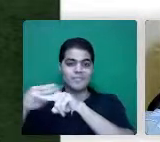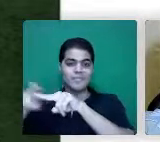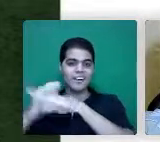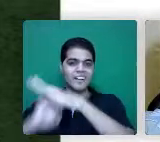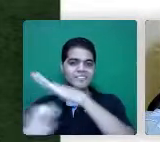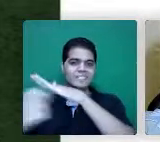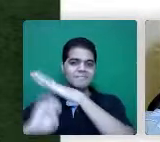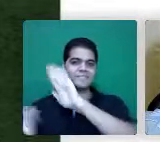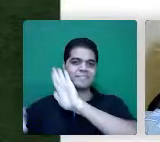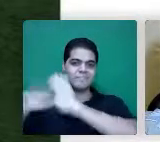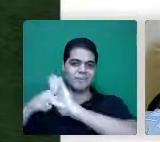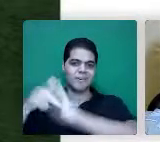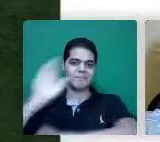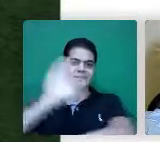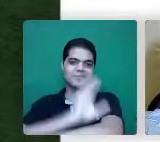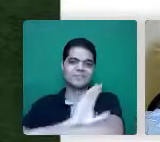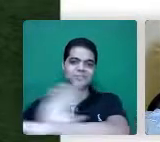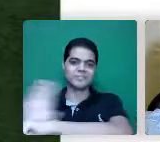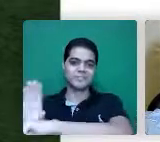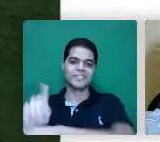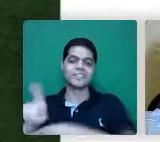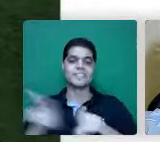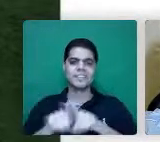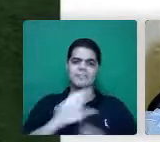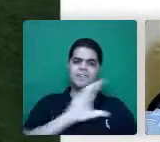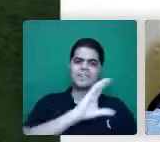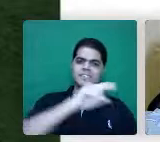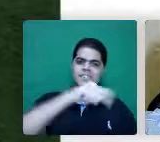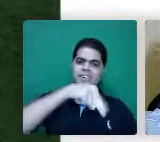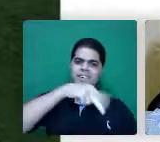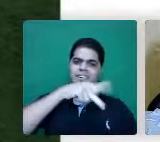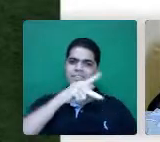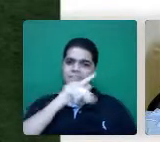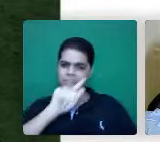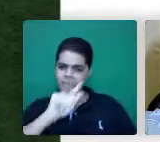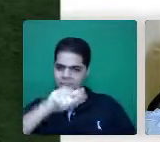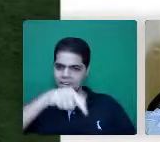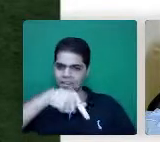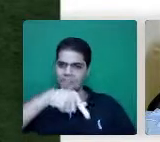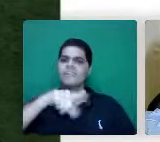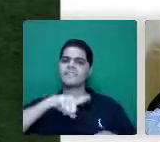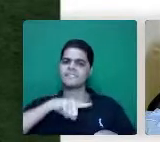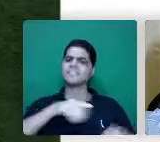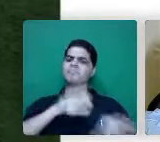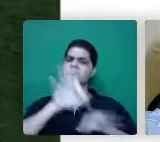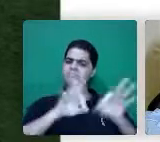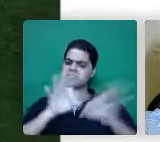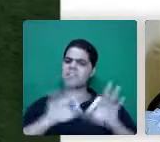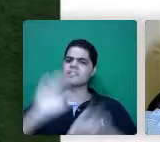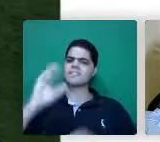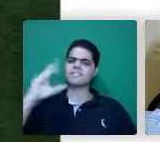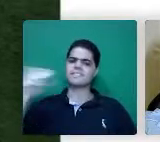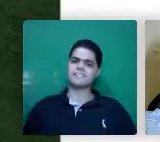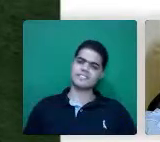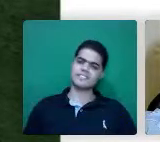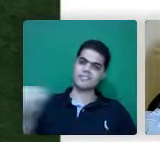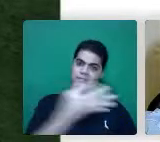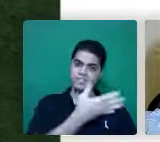patrocínio CNPq e do Ministério da Ciência, Tecnologia e Inovação. É um evento que faz parte da continuidade das ações